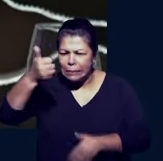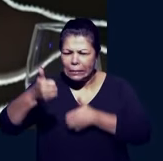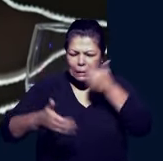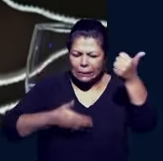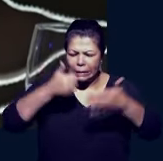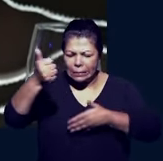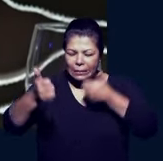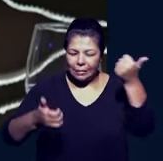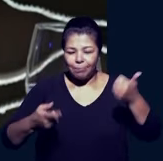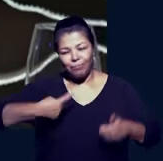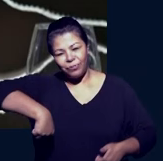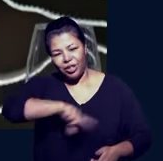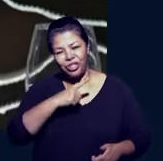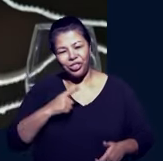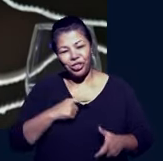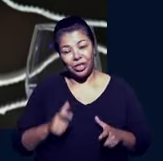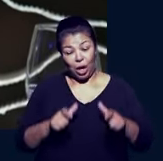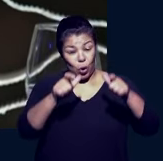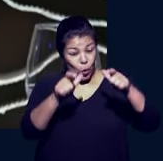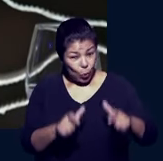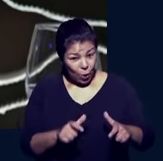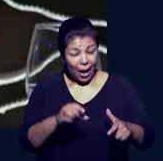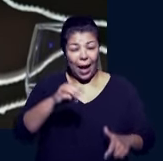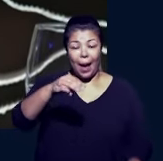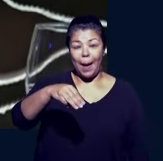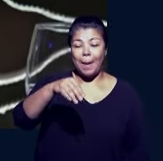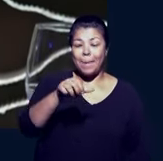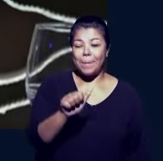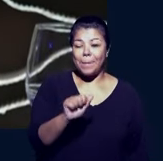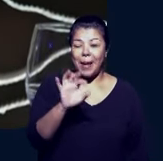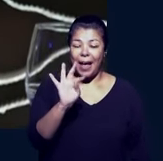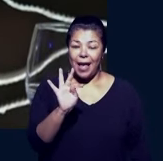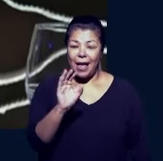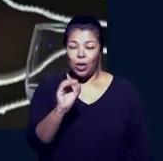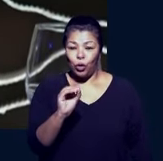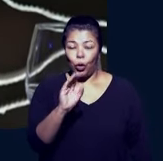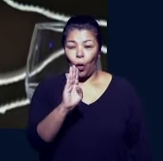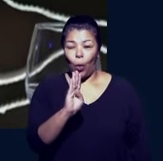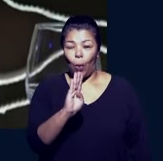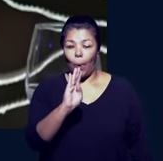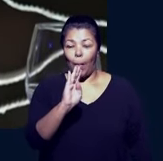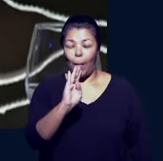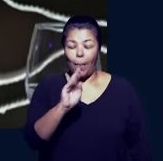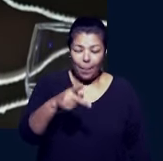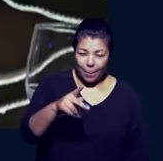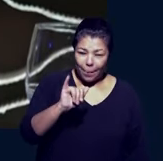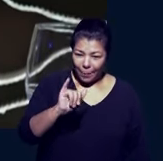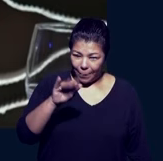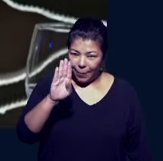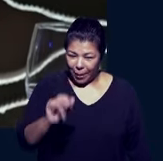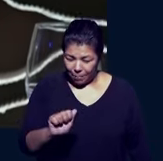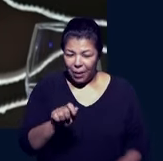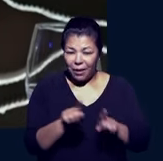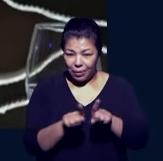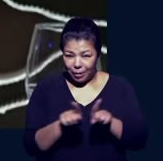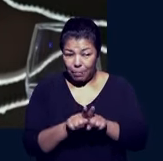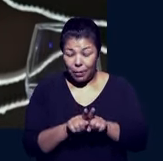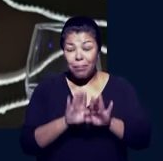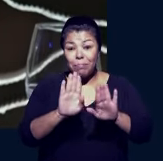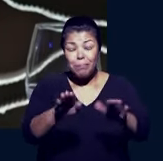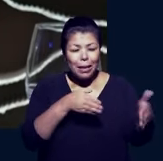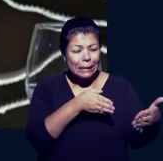matopiba aí que estão agora querendo colocar barreiras pra gente que nós não podemos mais